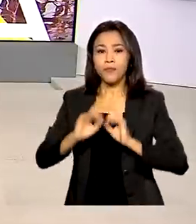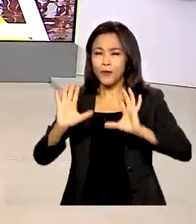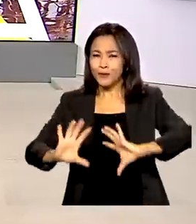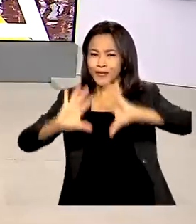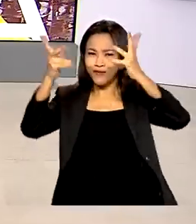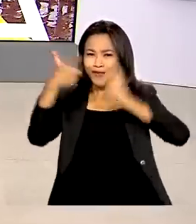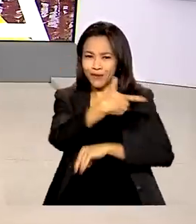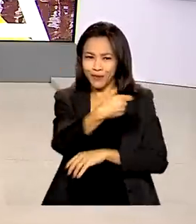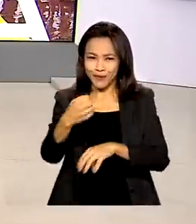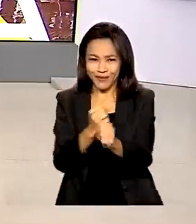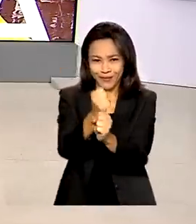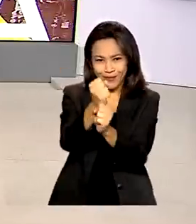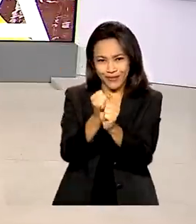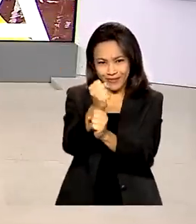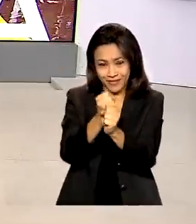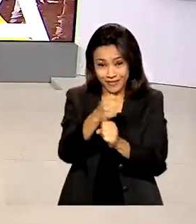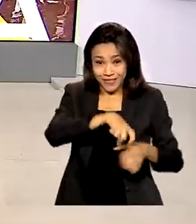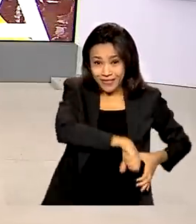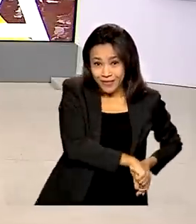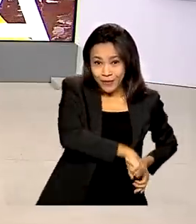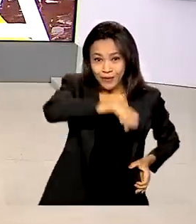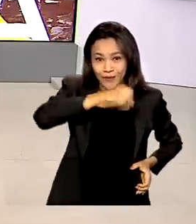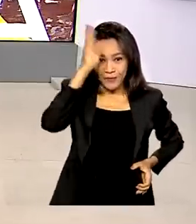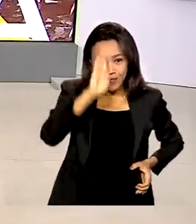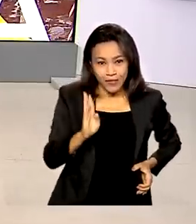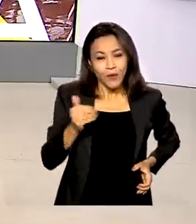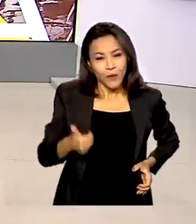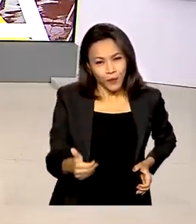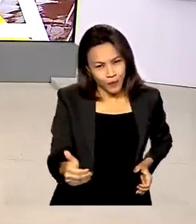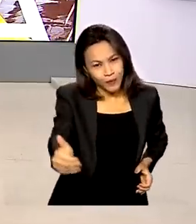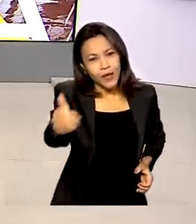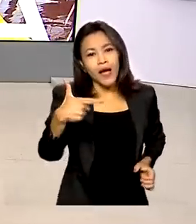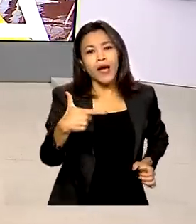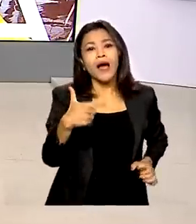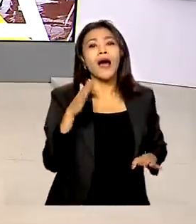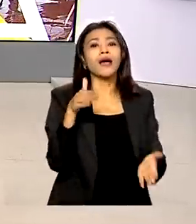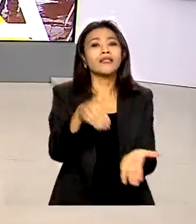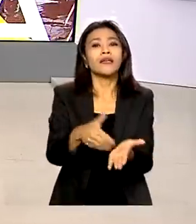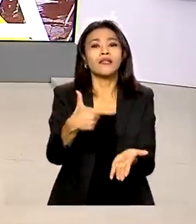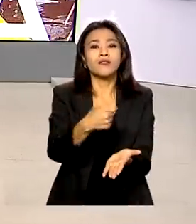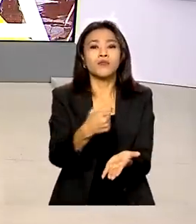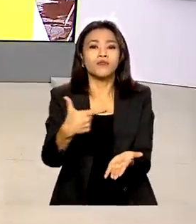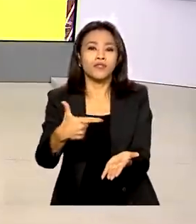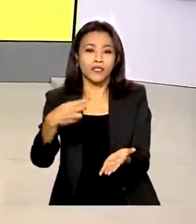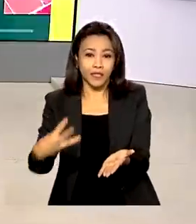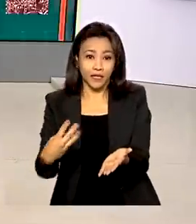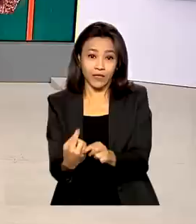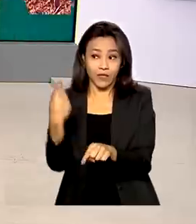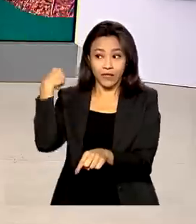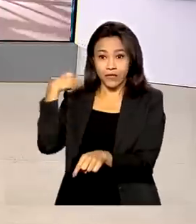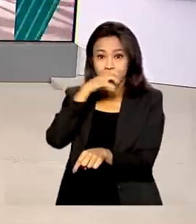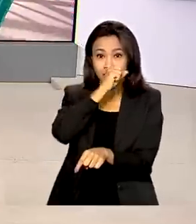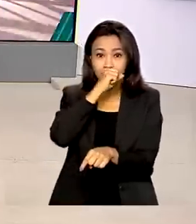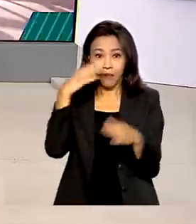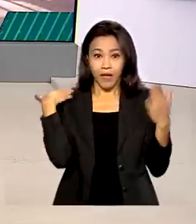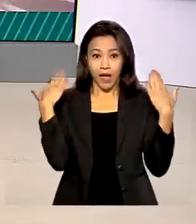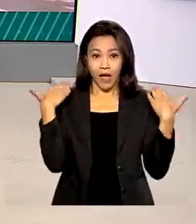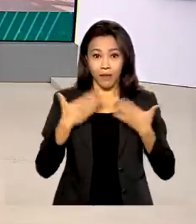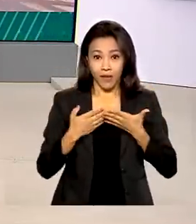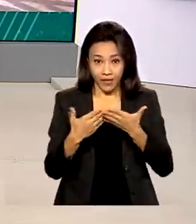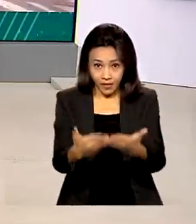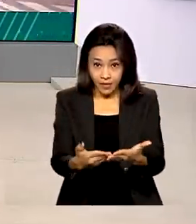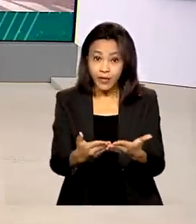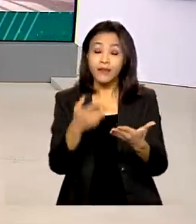da Independência seguem até 2023. No último sábado, a Marinha do Brasil realizou uma revista naval no Rio de